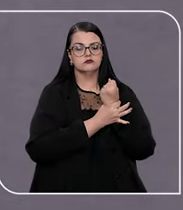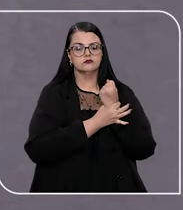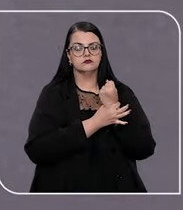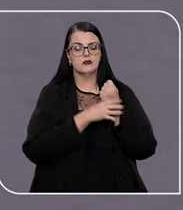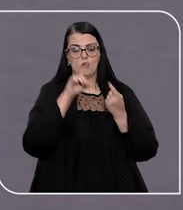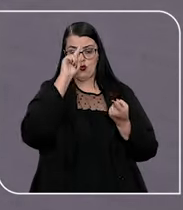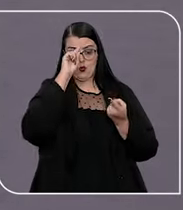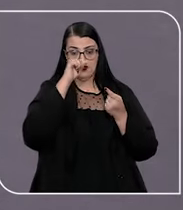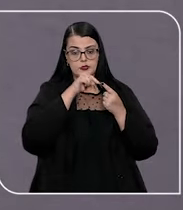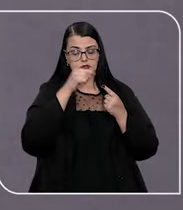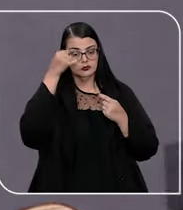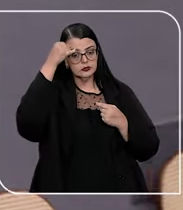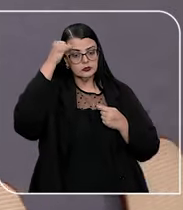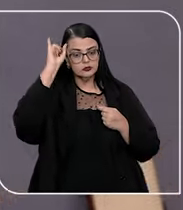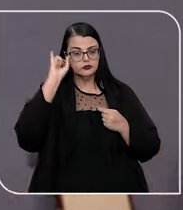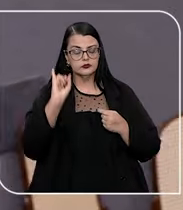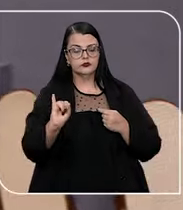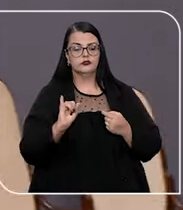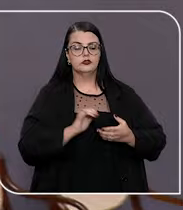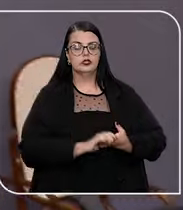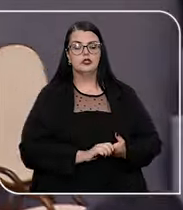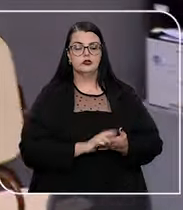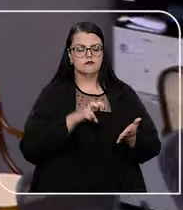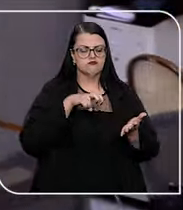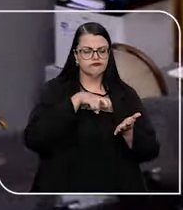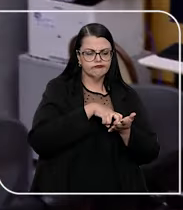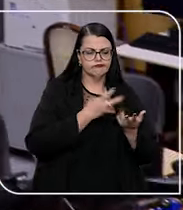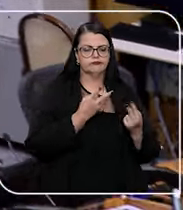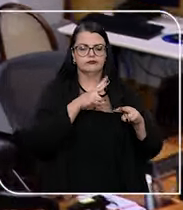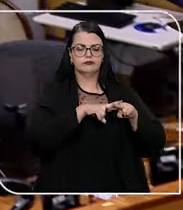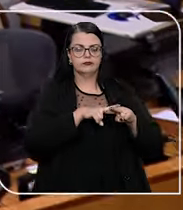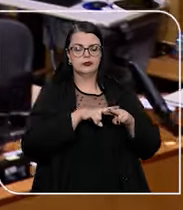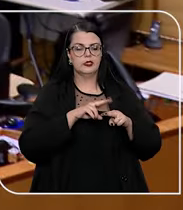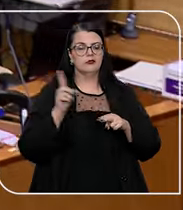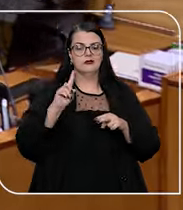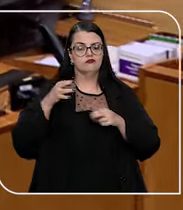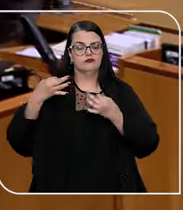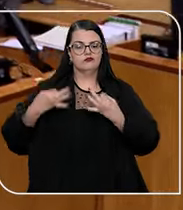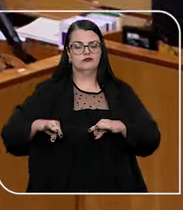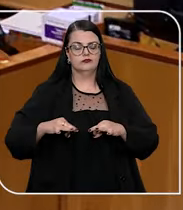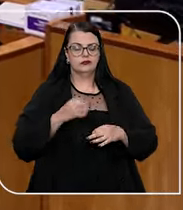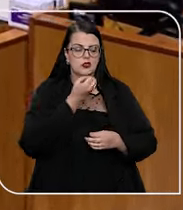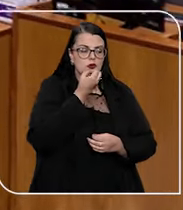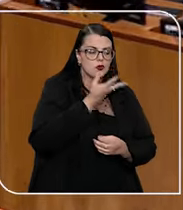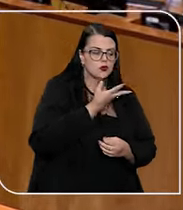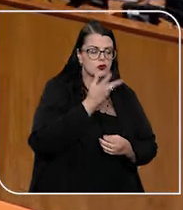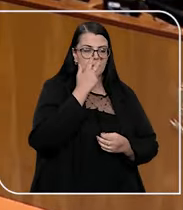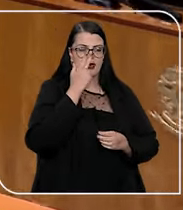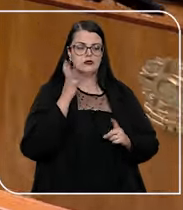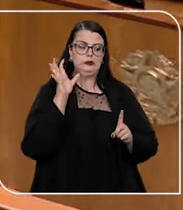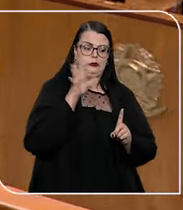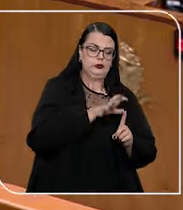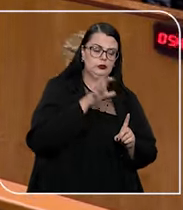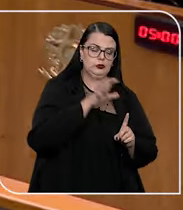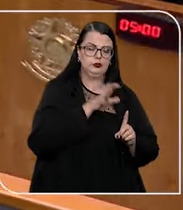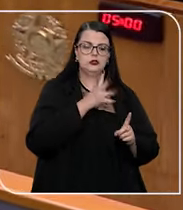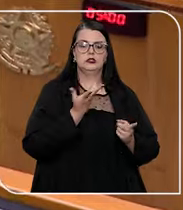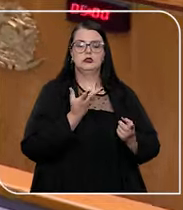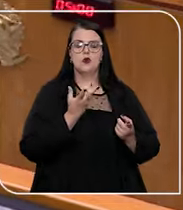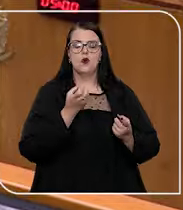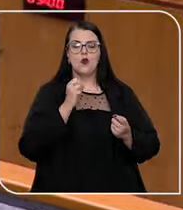garantias TM como objetivo evitar condenações injustas baseadas em confissões obtidas sob pressão ou